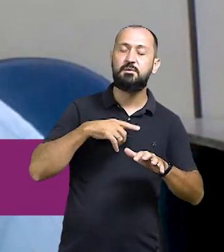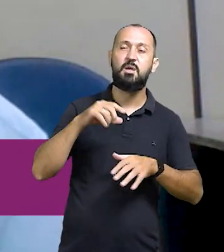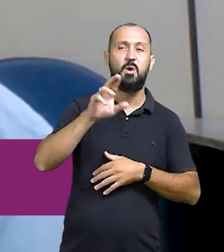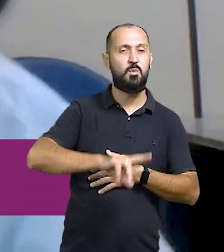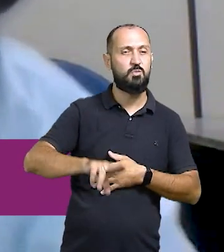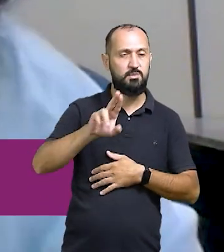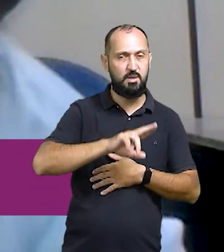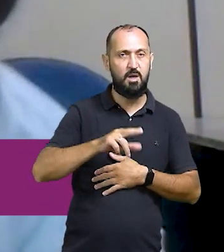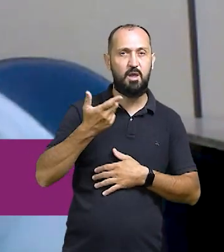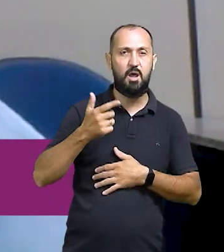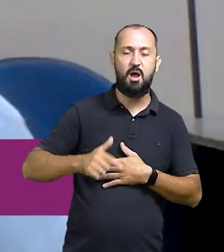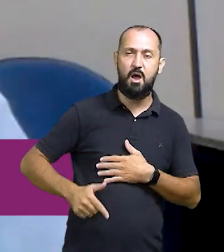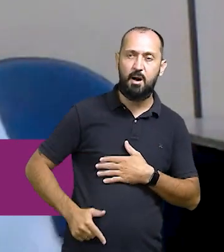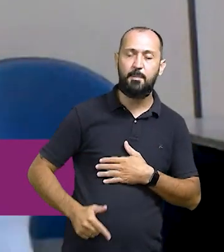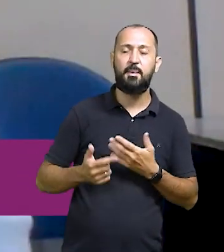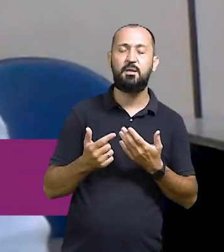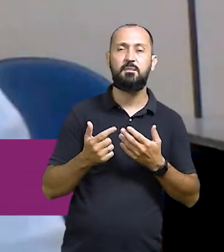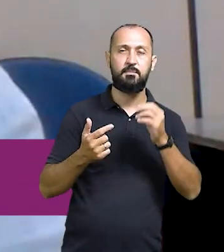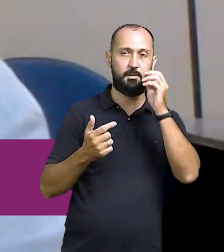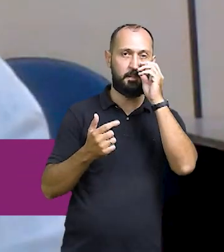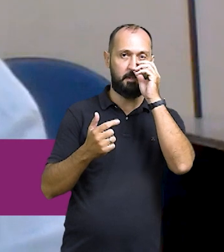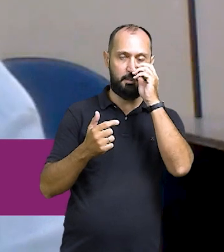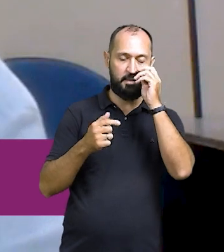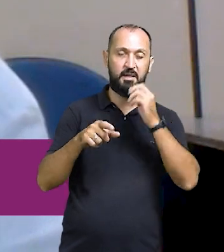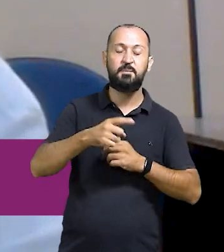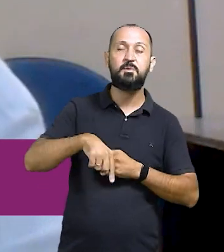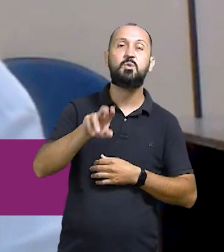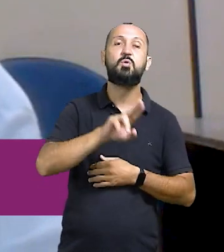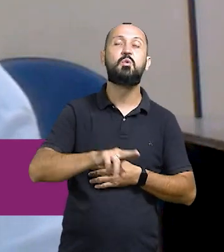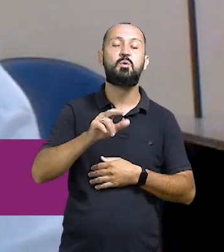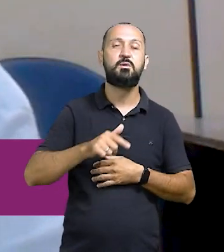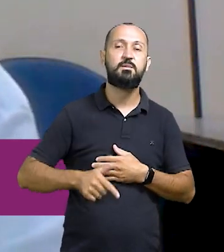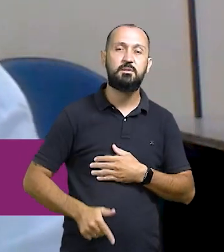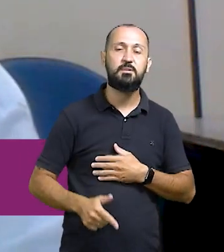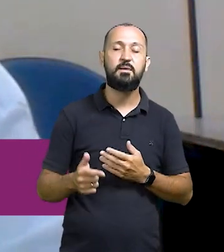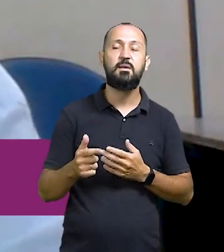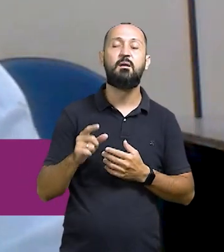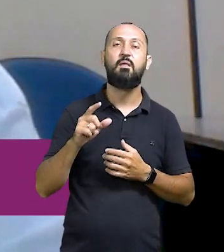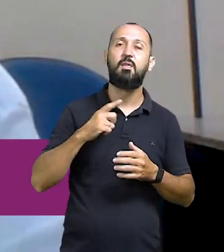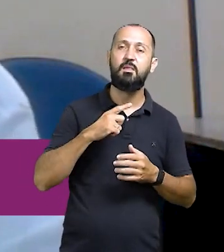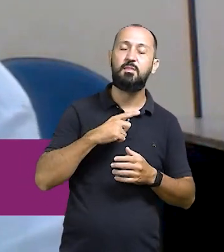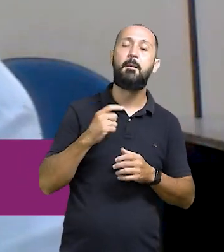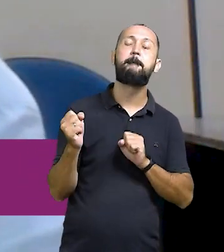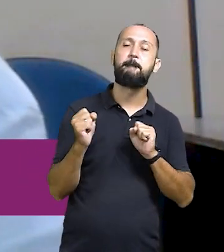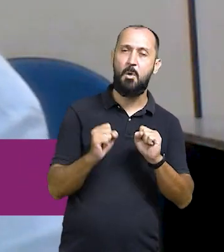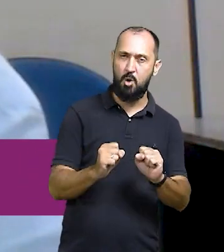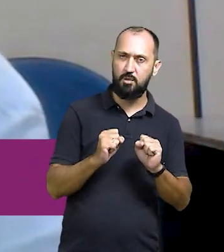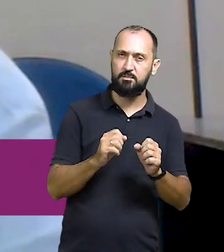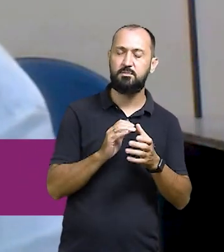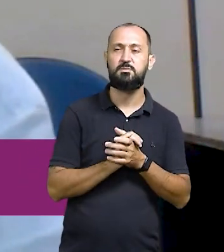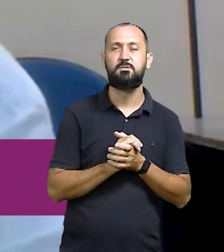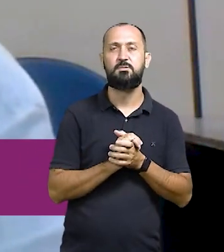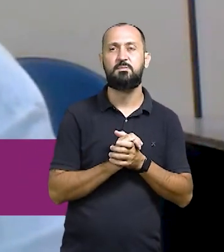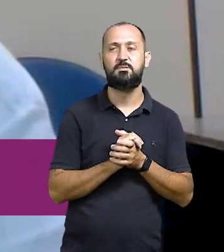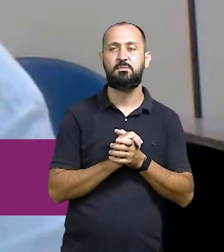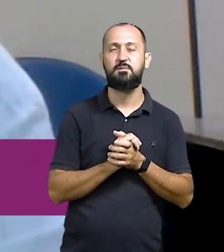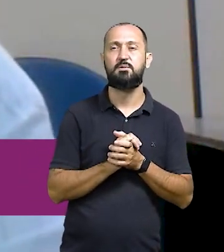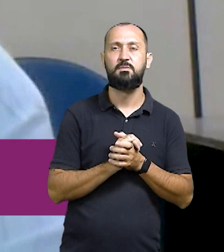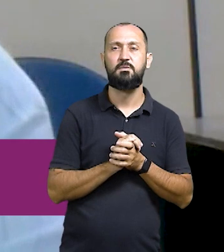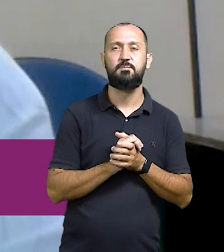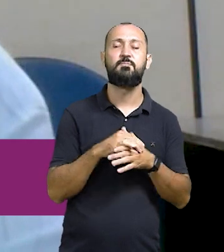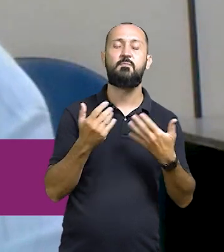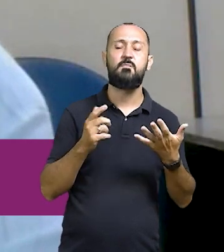ameaçadas, mas o valor da vida da mulher não é motivo suficiente para que alguém ligue para a polícia, reaja e interfira e